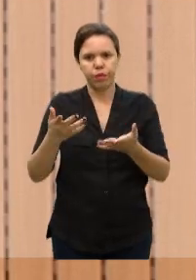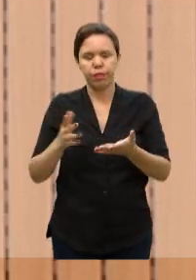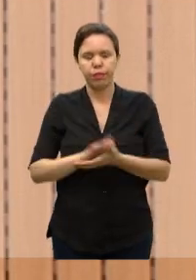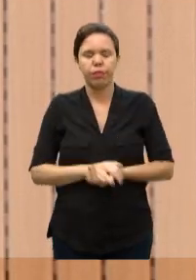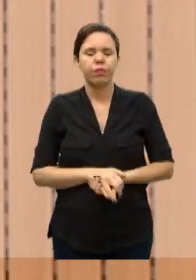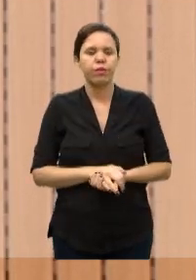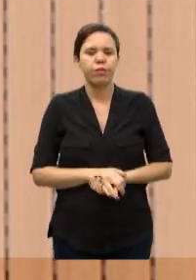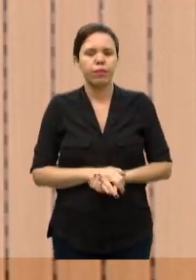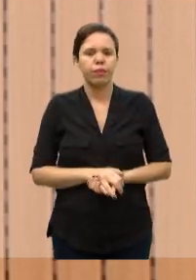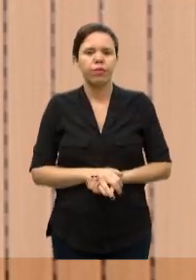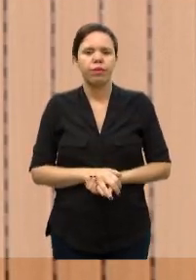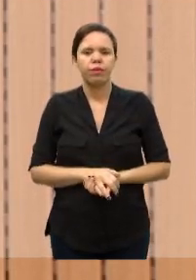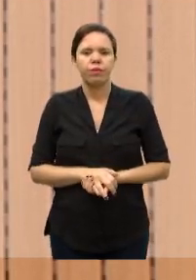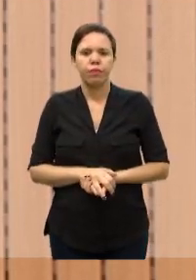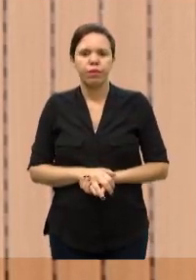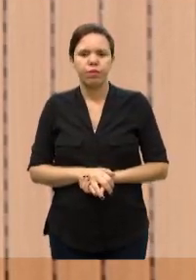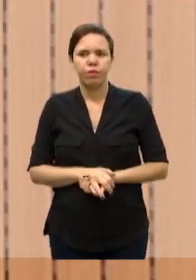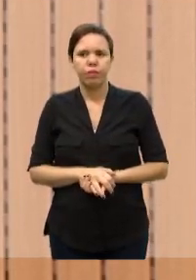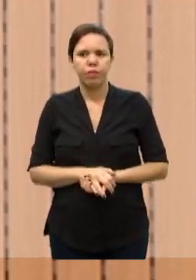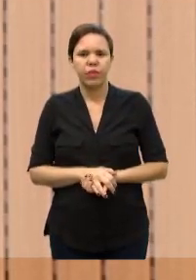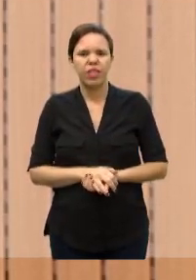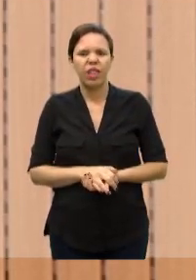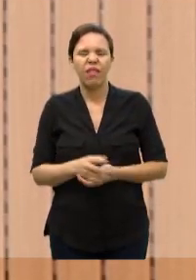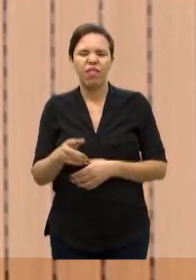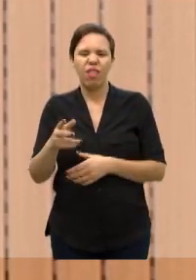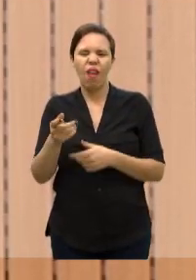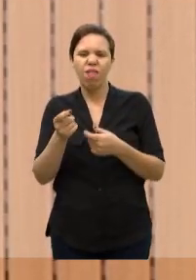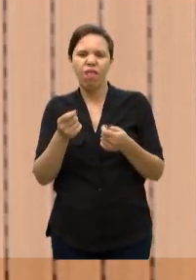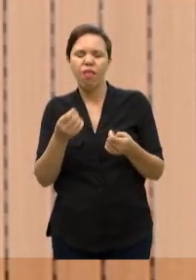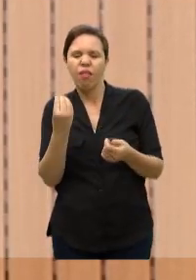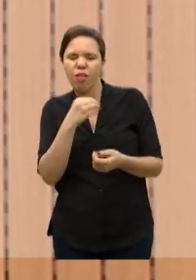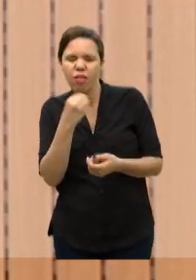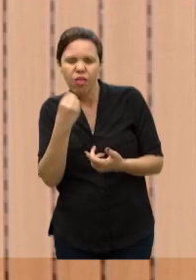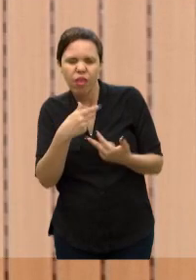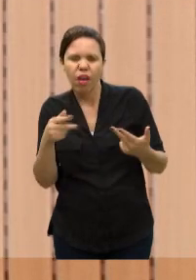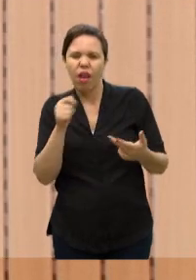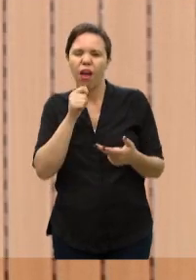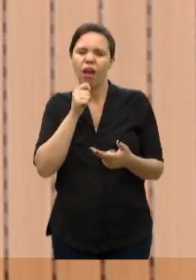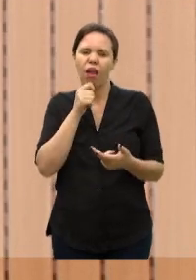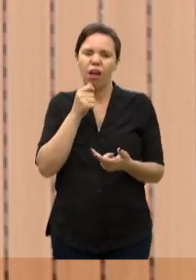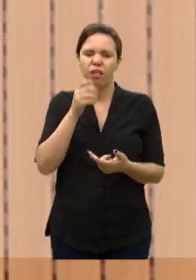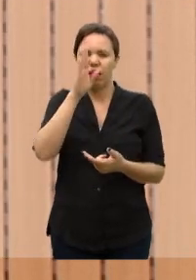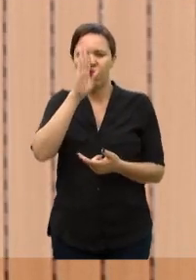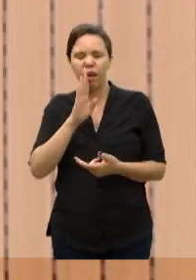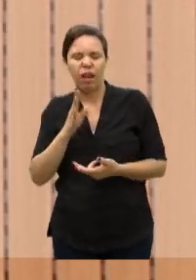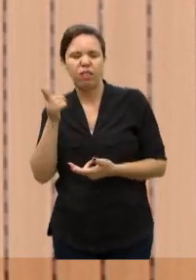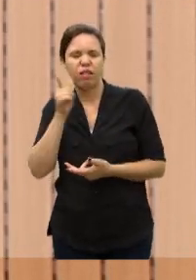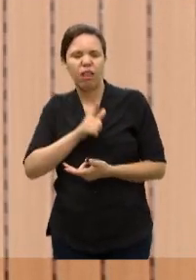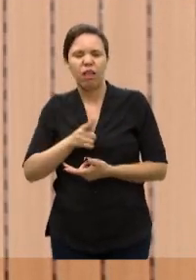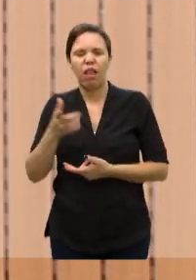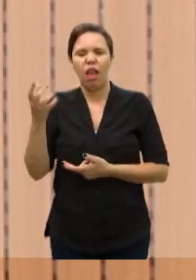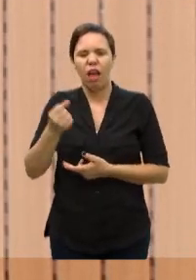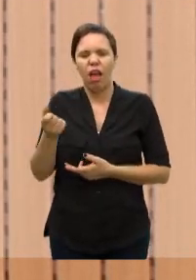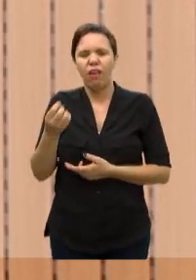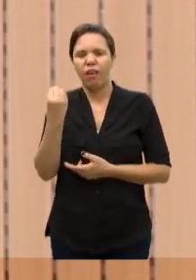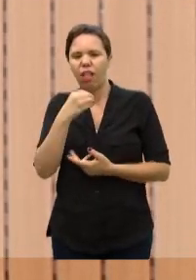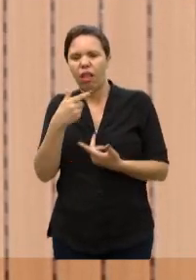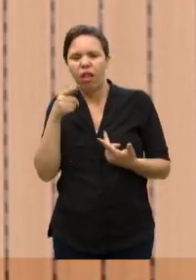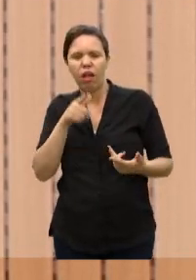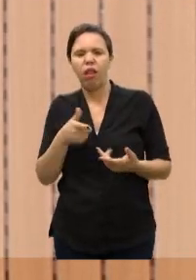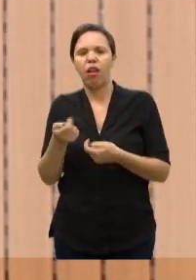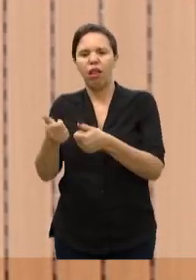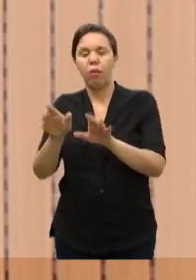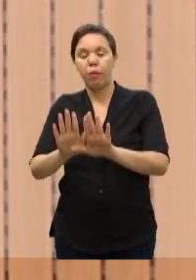ali, vamos dizer assim, ludibriado, porque o leite era dado, era gratuito e eles vendiam. E aí começou a nossa